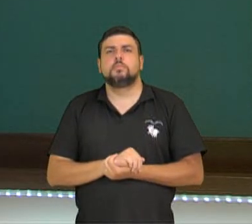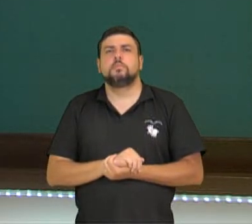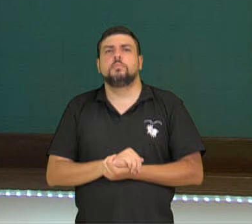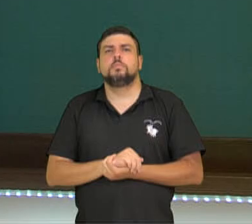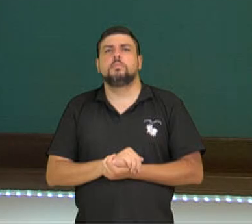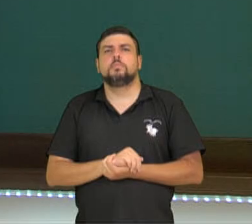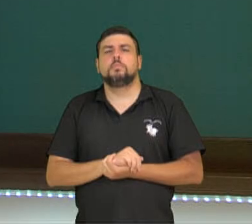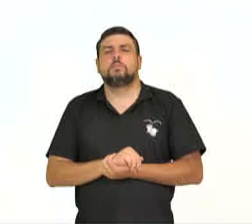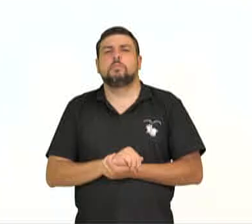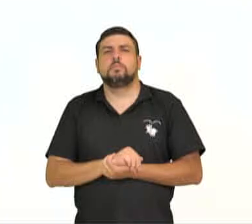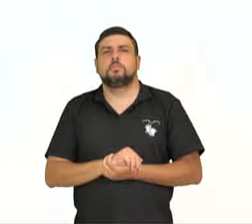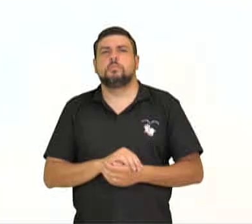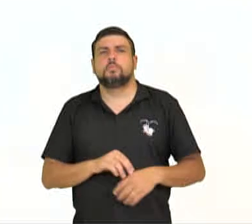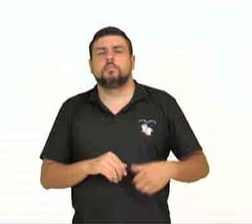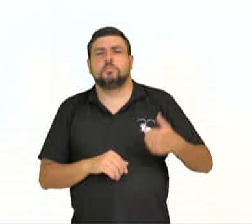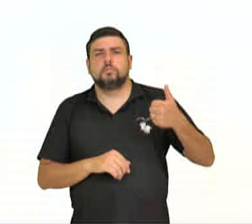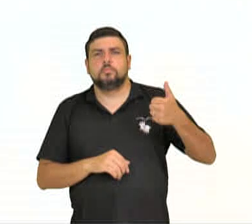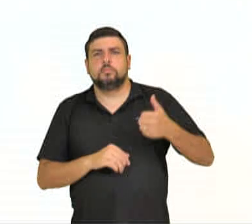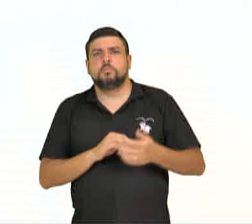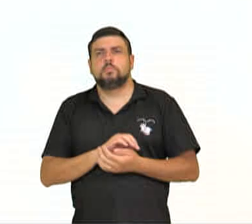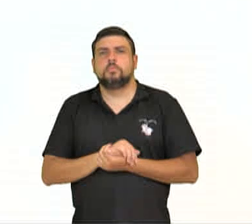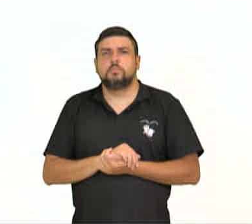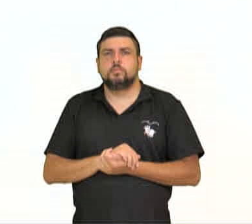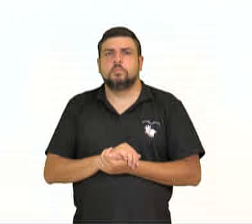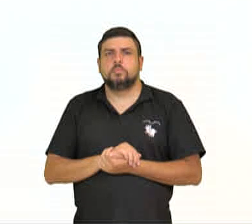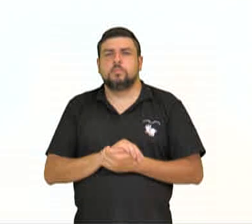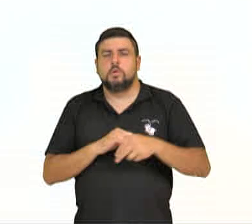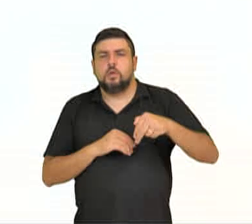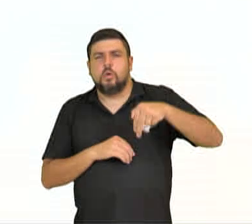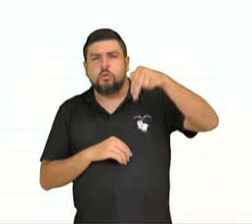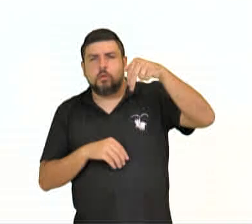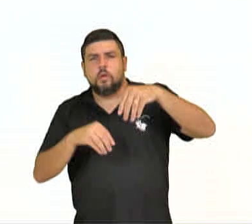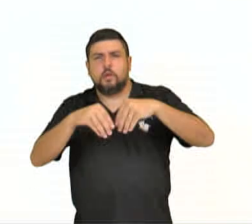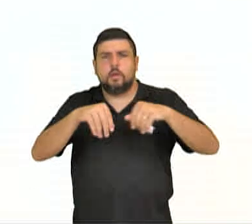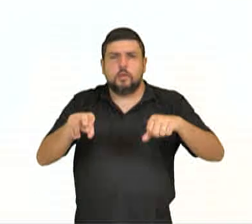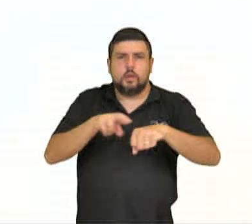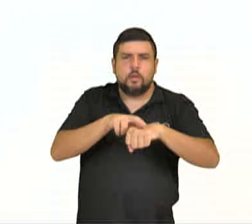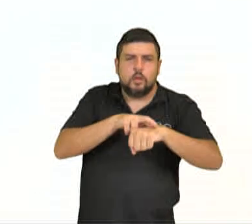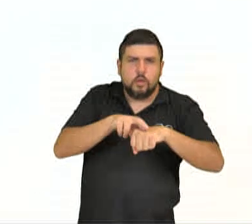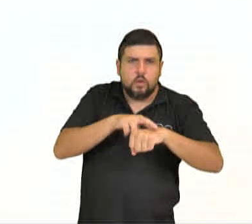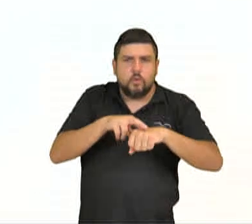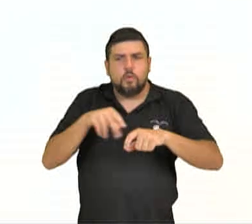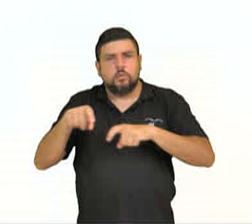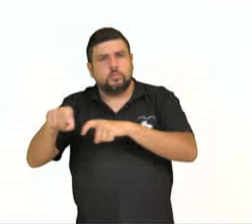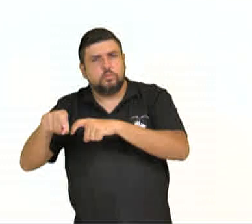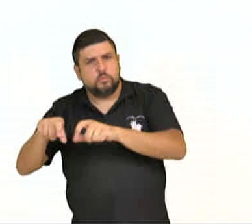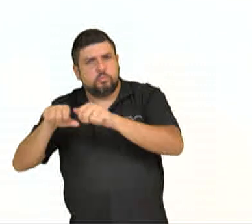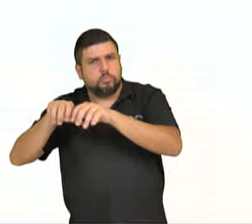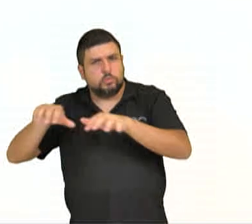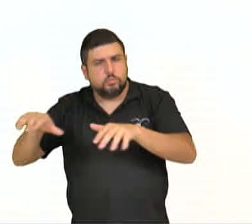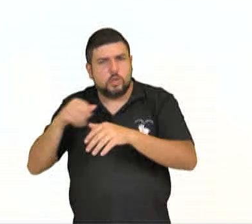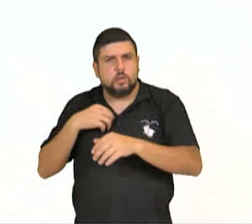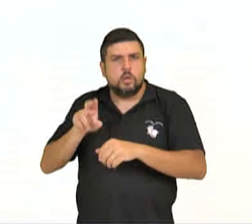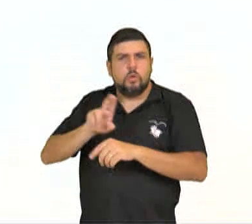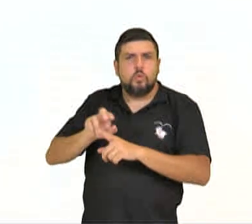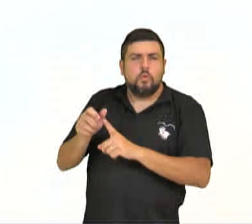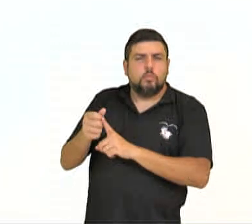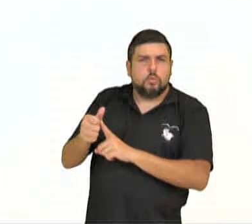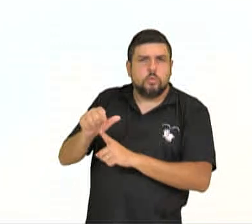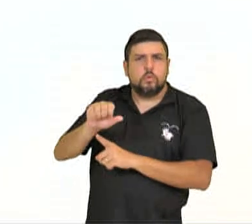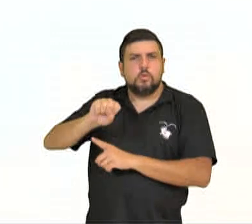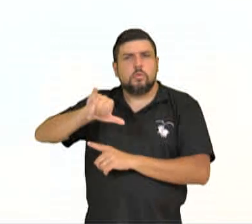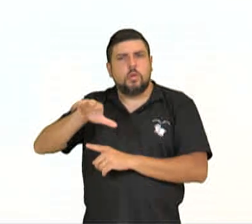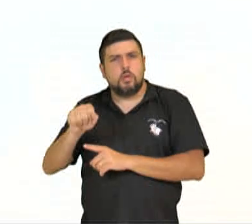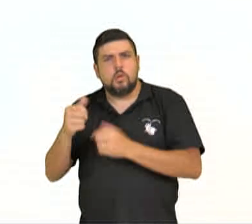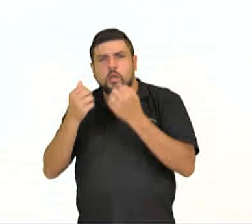assim, a primeira lá, na metade norte, região da Terra Roxa, a agricultura é mais intensiva, cultivo de soja, milho, trigo e